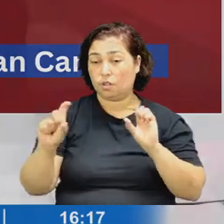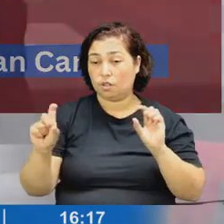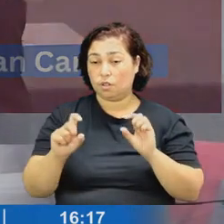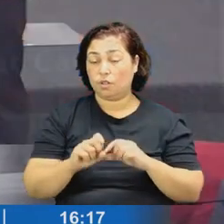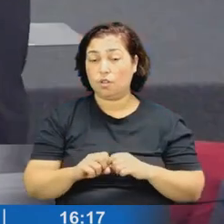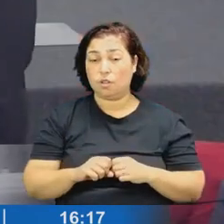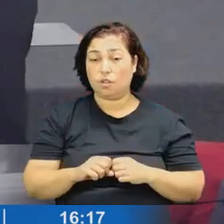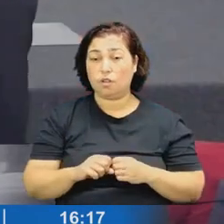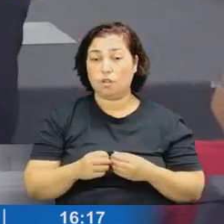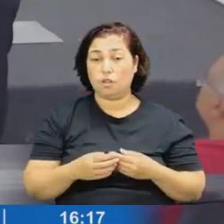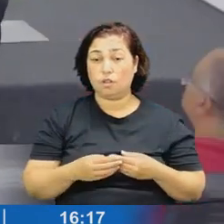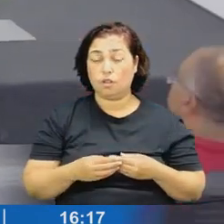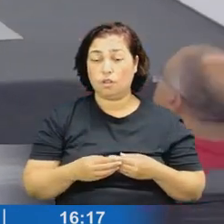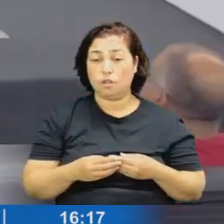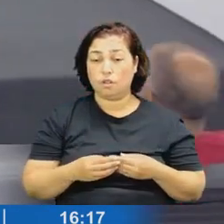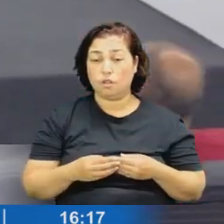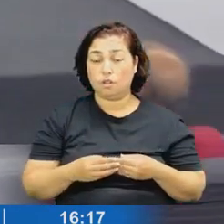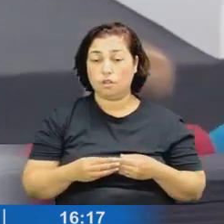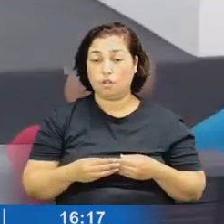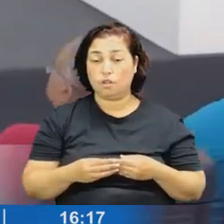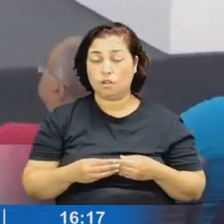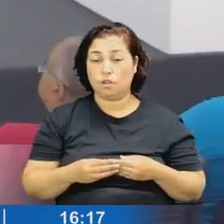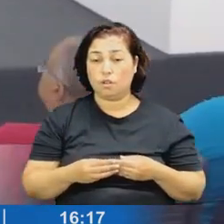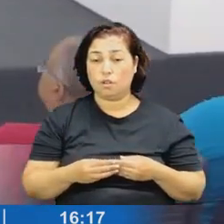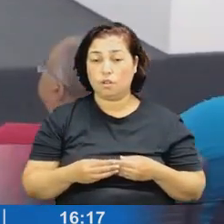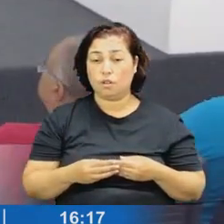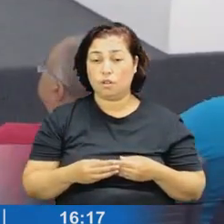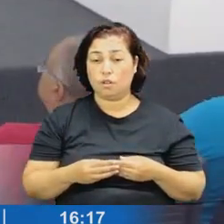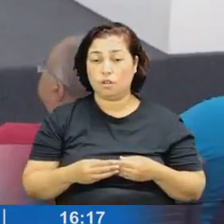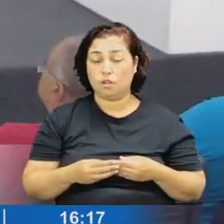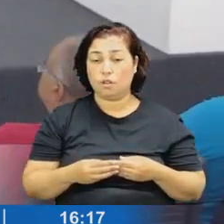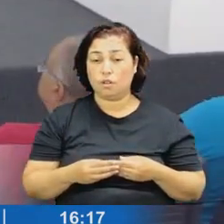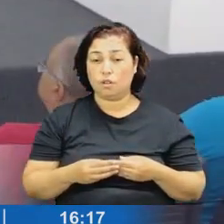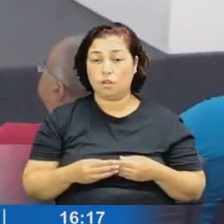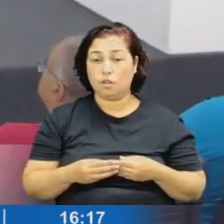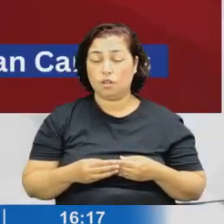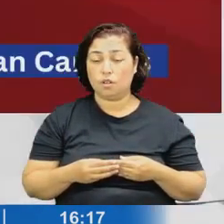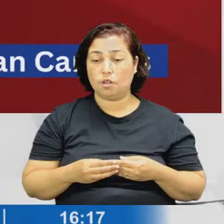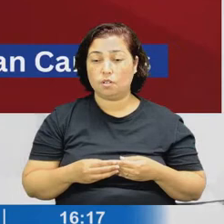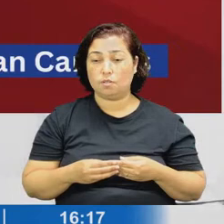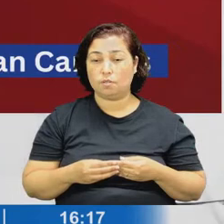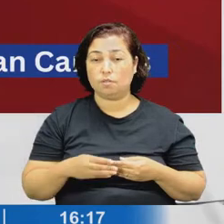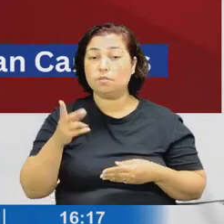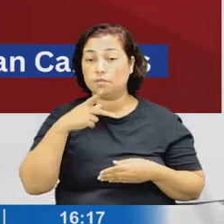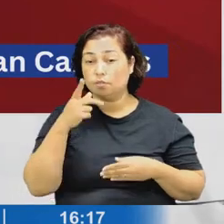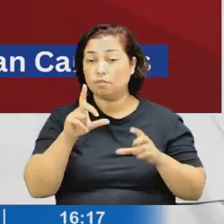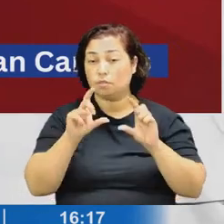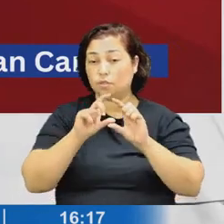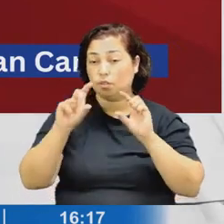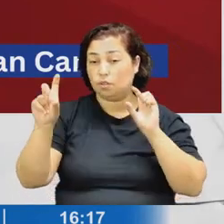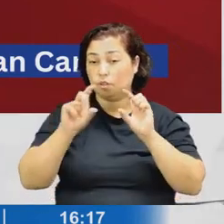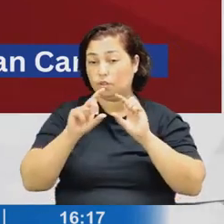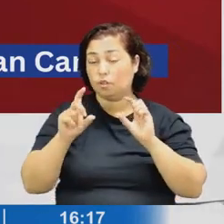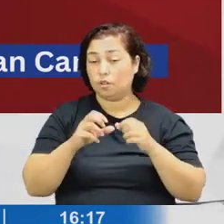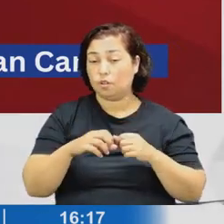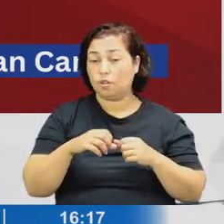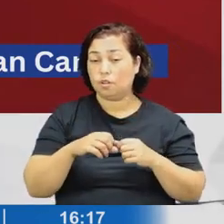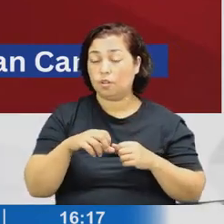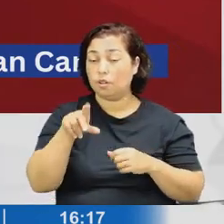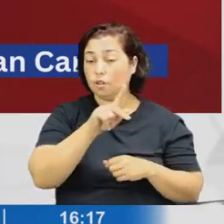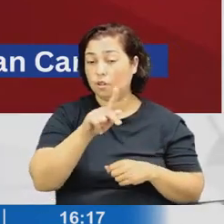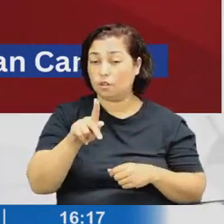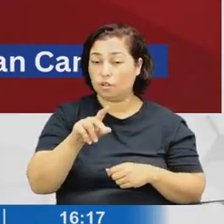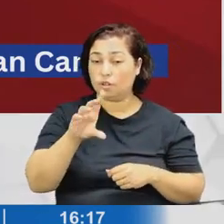escritor de três livros aí sobre comunicação política a gente trabalha sempre junto com o hábito Nacional aí é